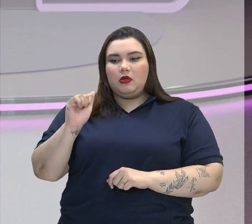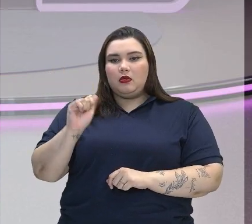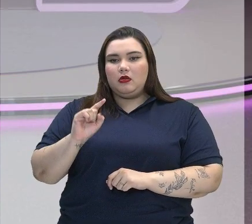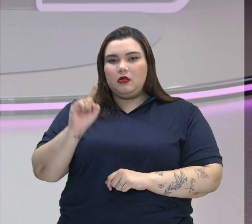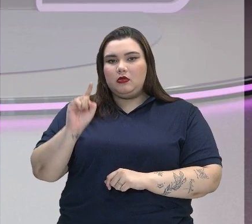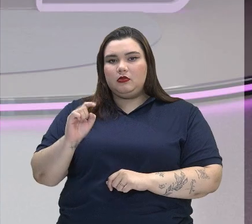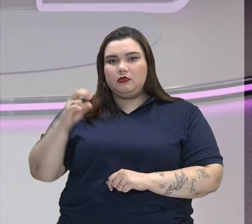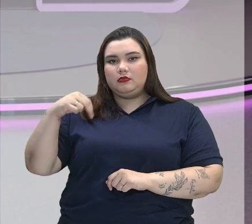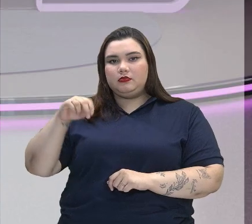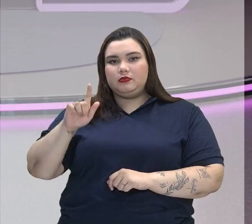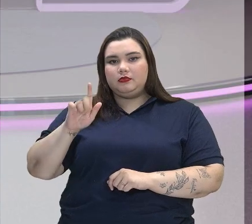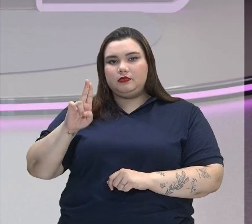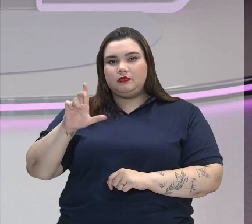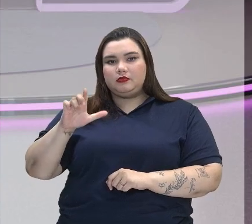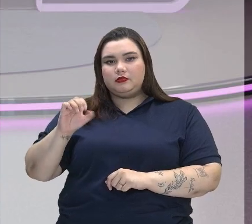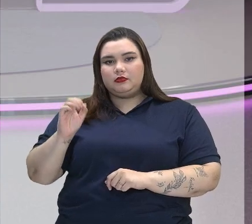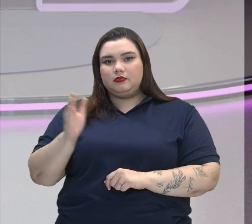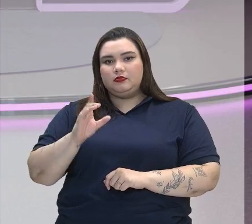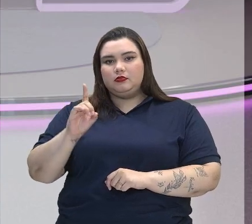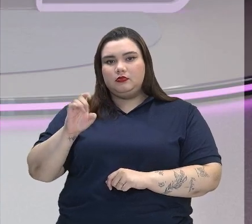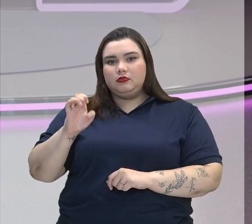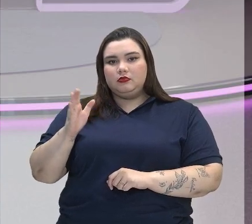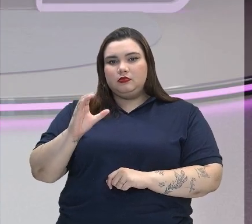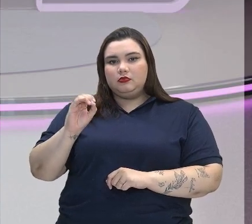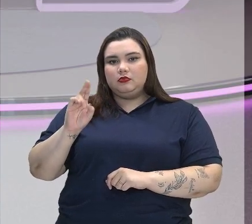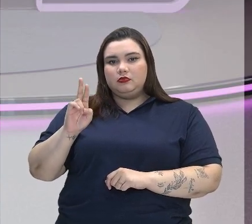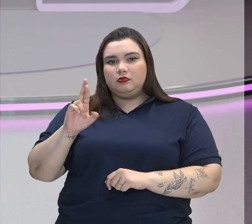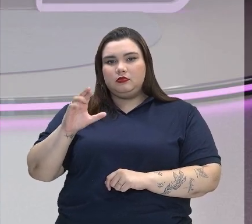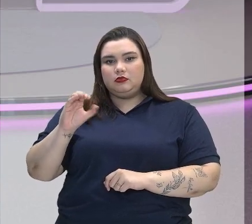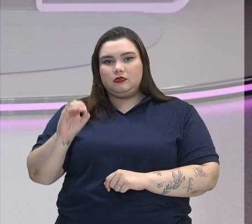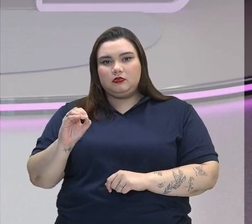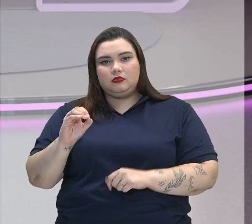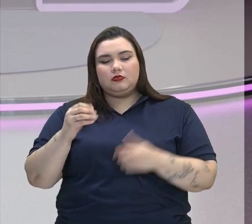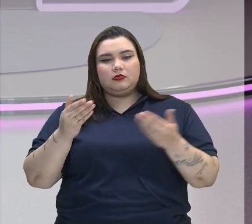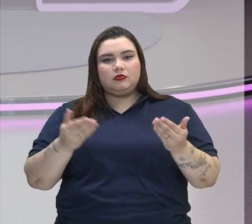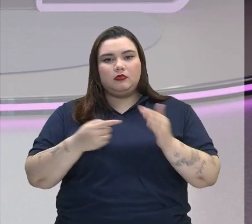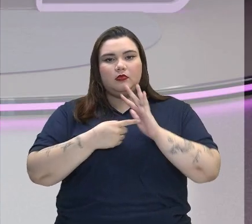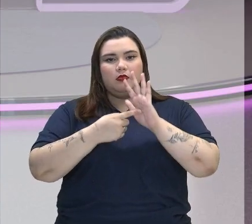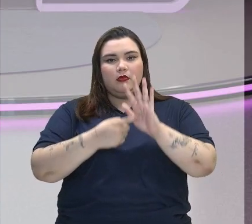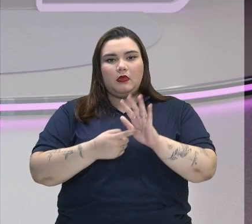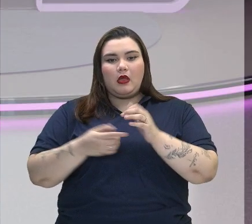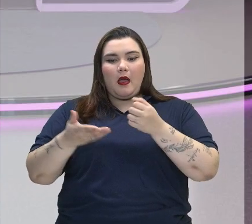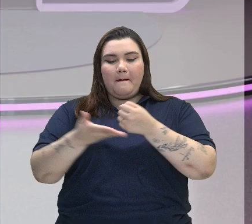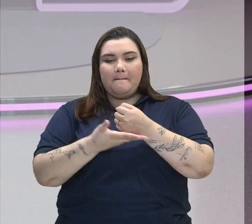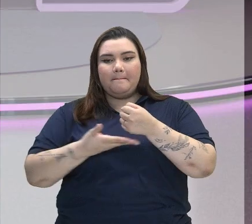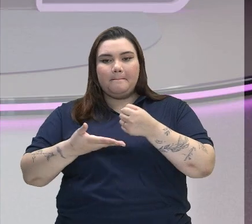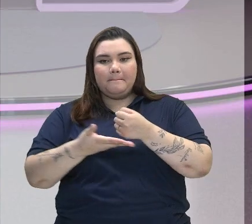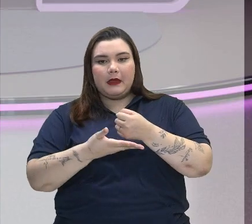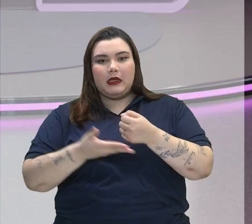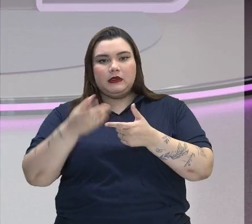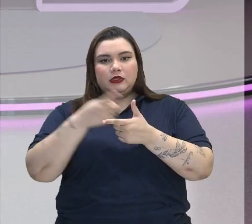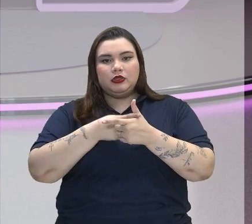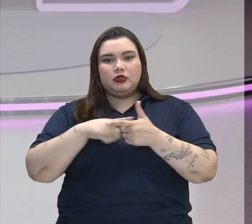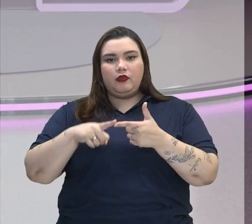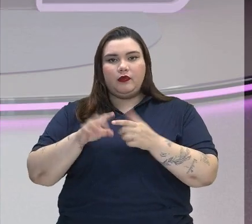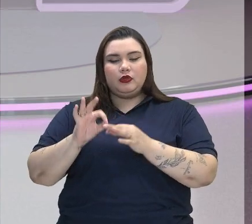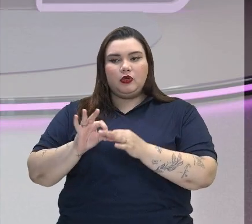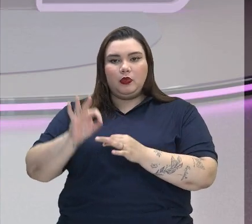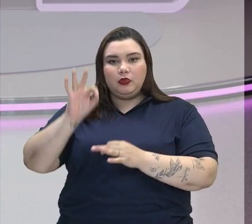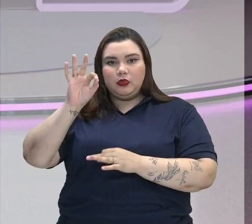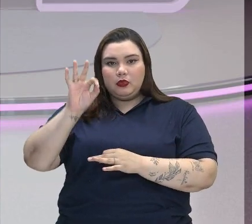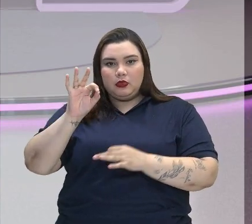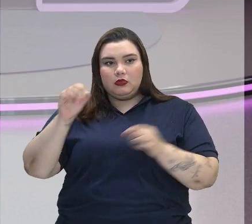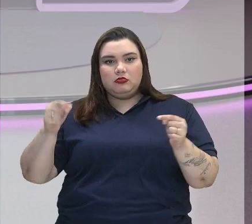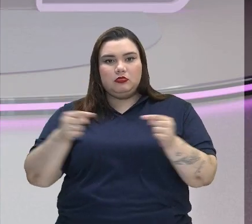tão proporcional? De onde vem esse número? Como eu disse, se pegar a base e dividir pela altura, o